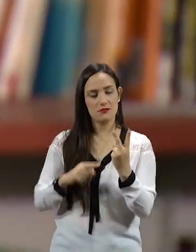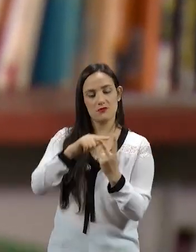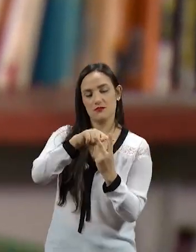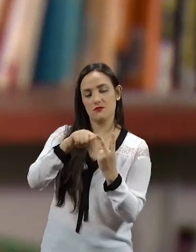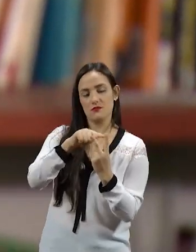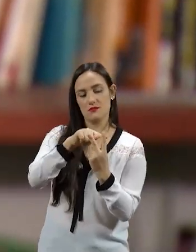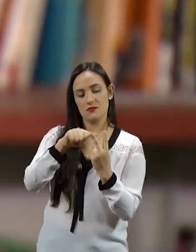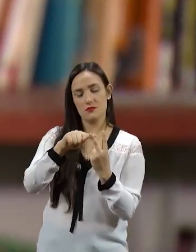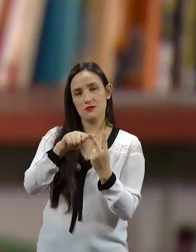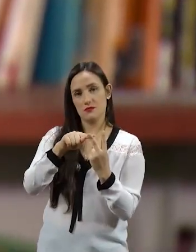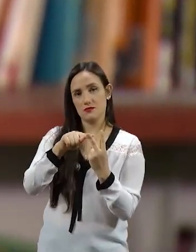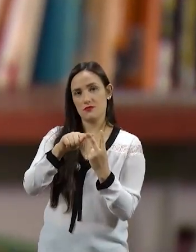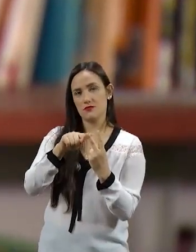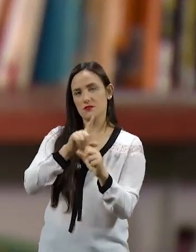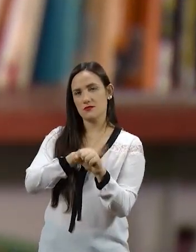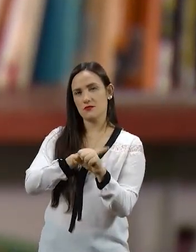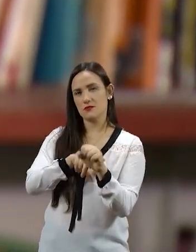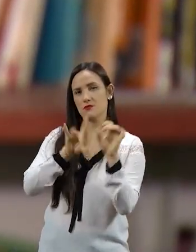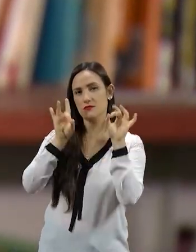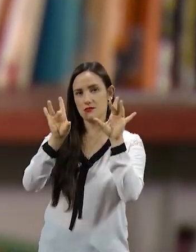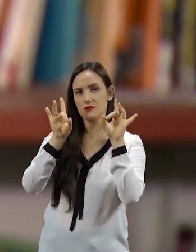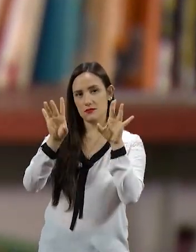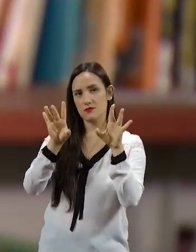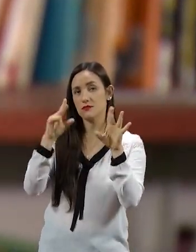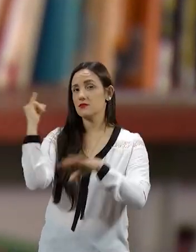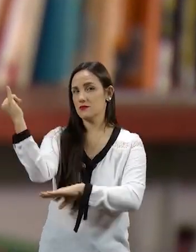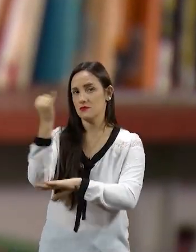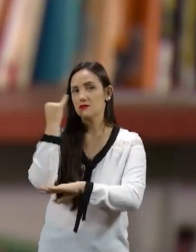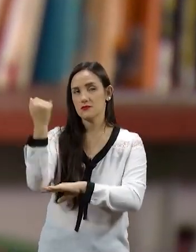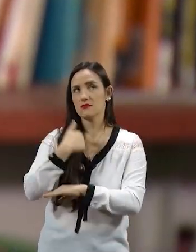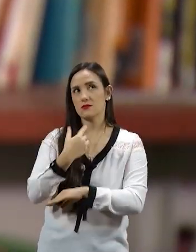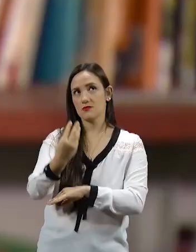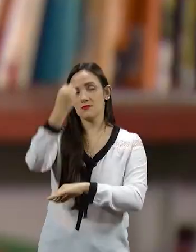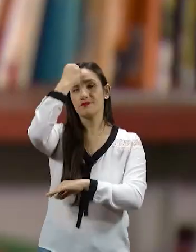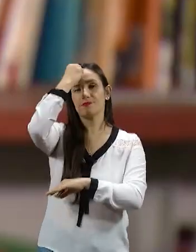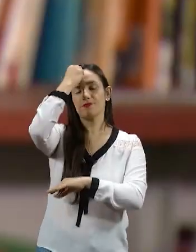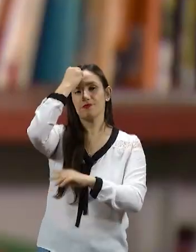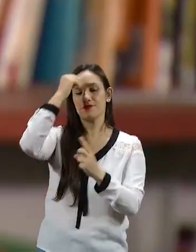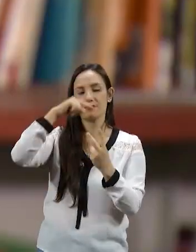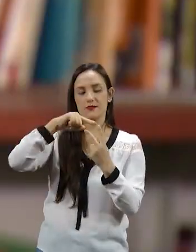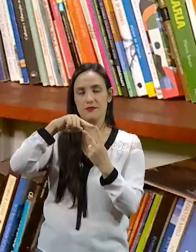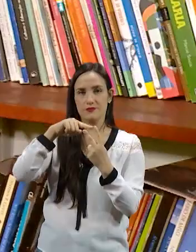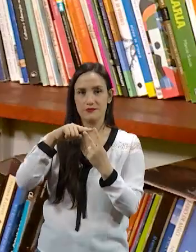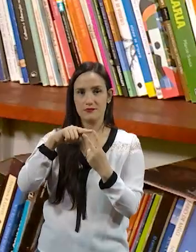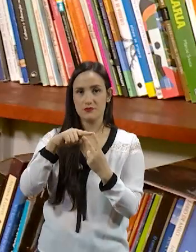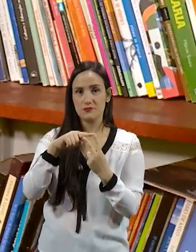existem dois momentos que são importantes na minha vida.